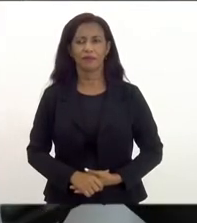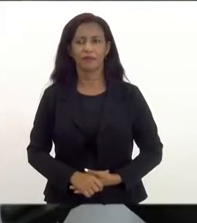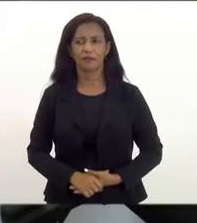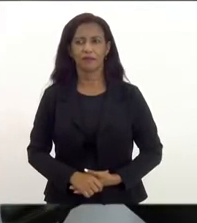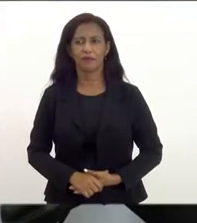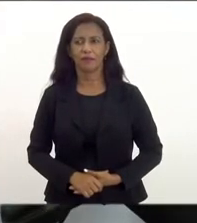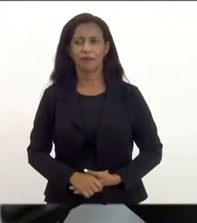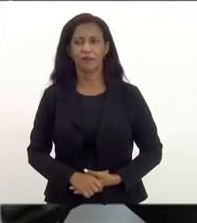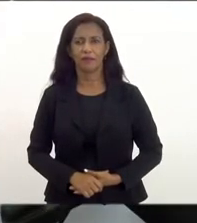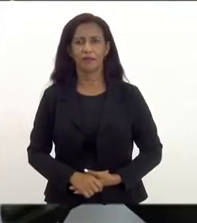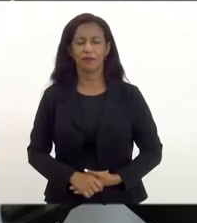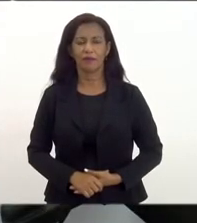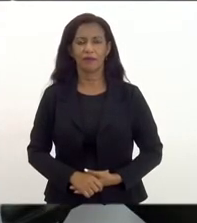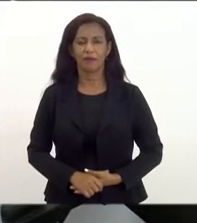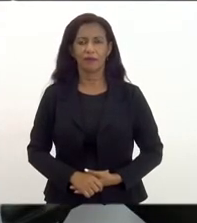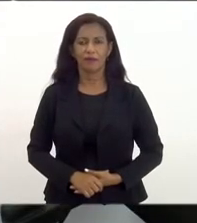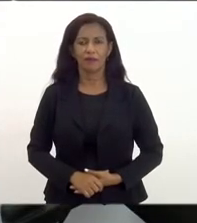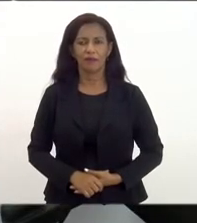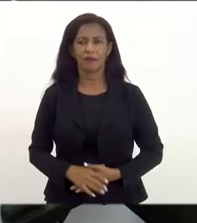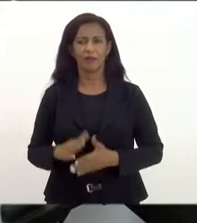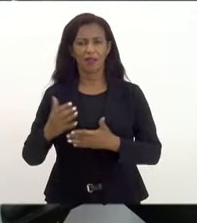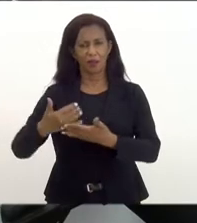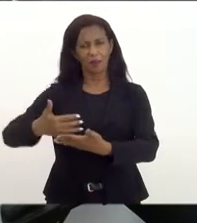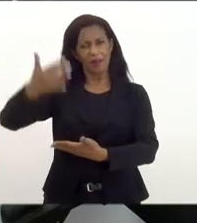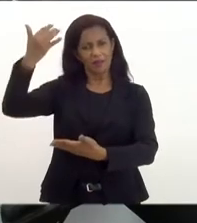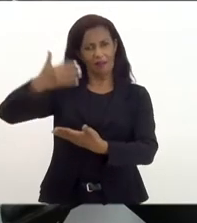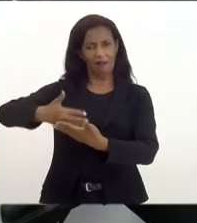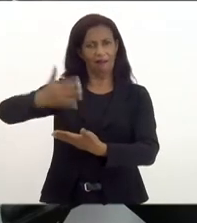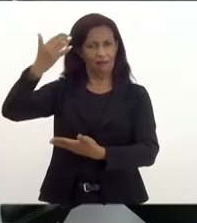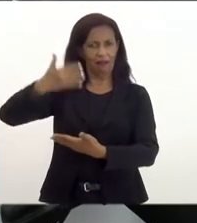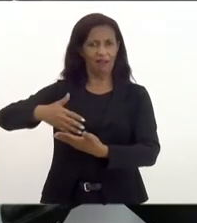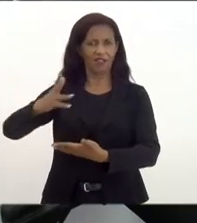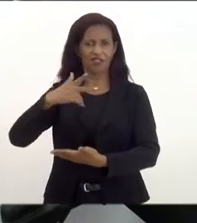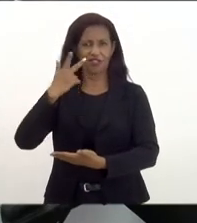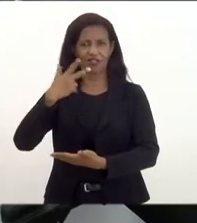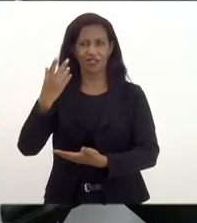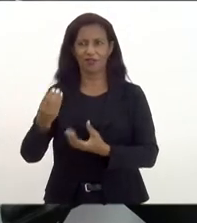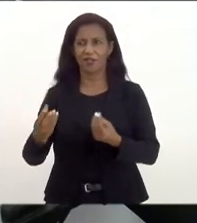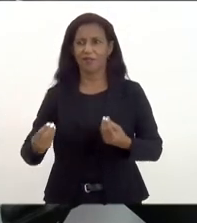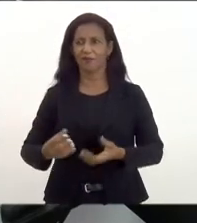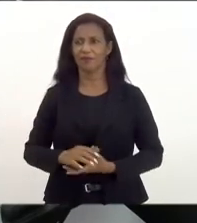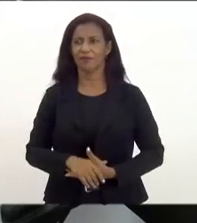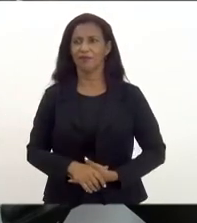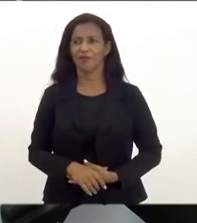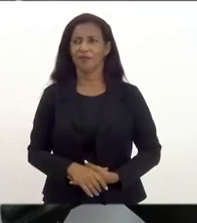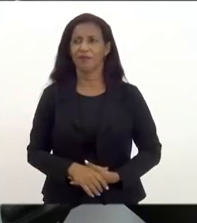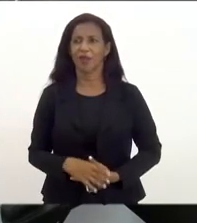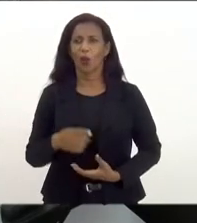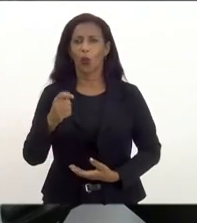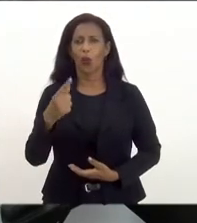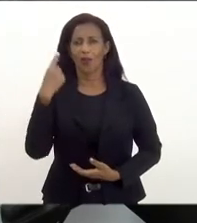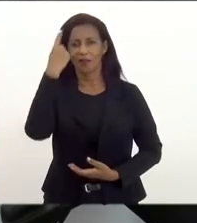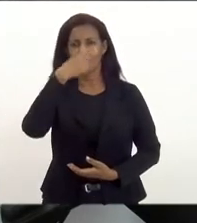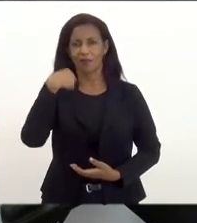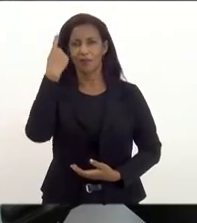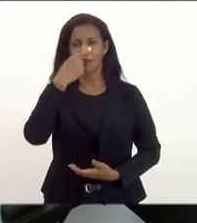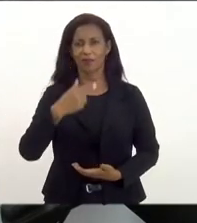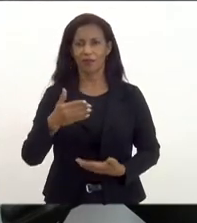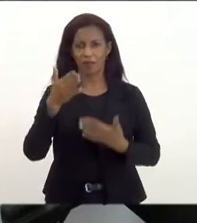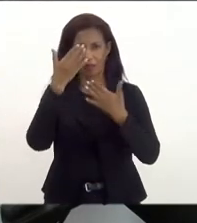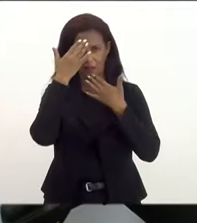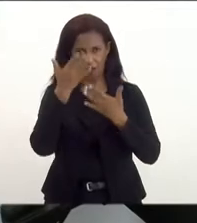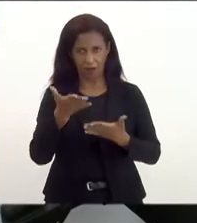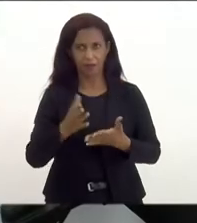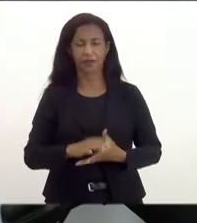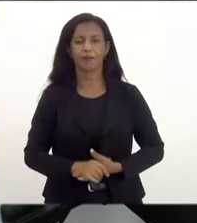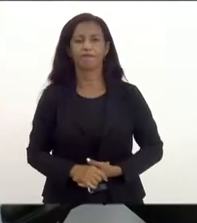Ah e por aí vai eu vou passar isso é muito rápido que eu já falei demais eu falei por quase uma hora eu